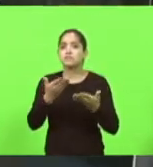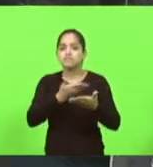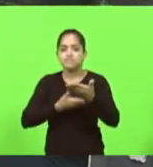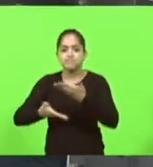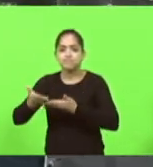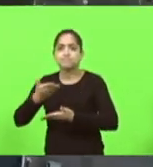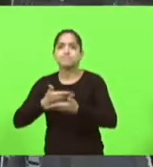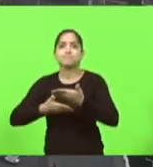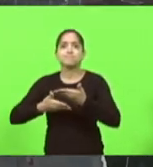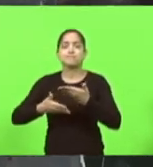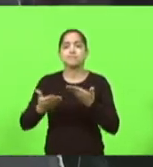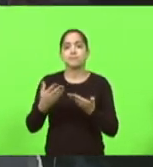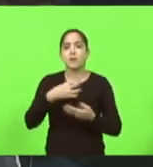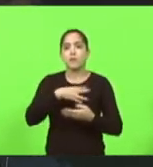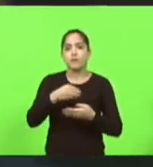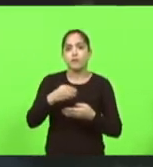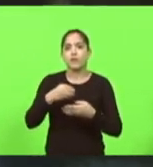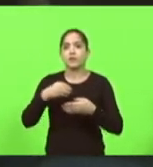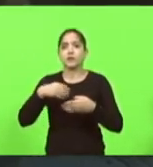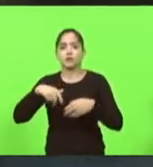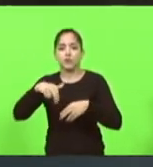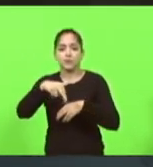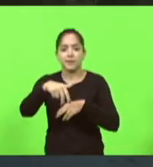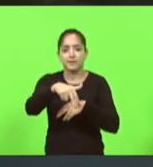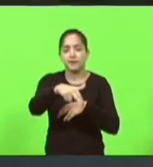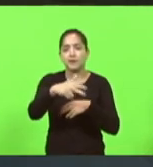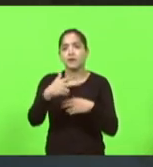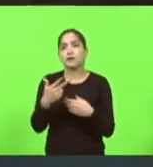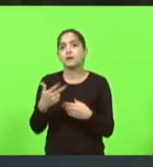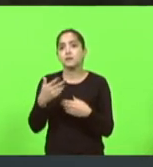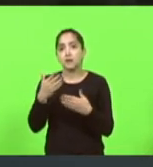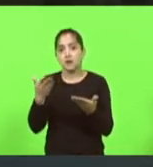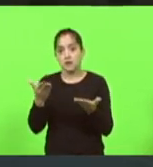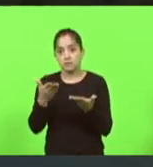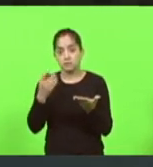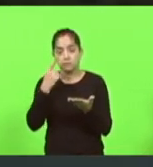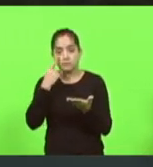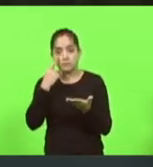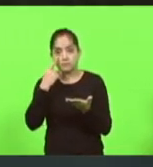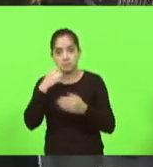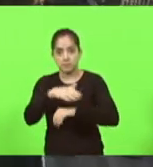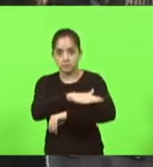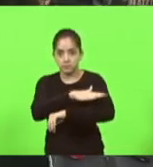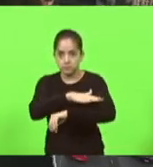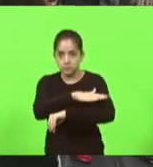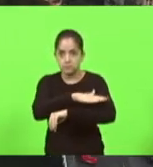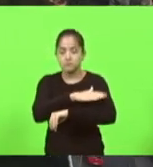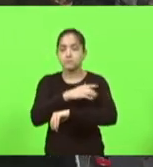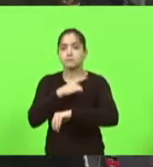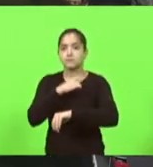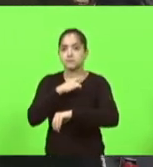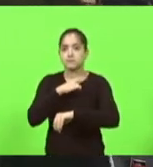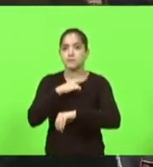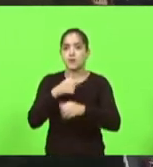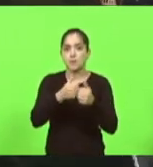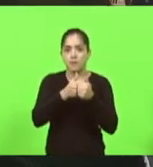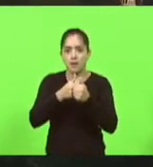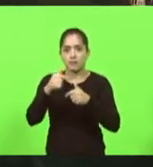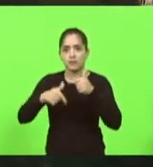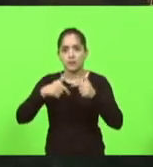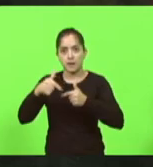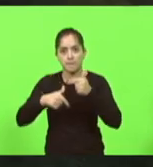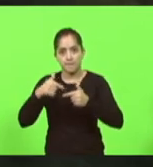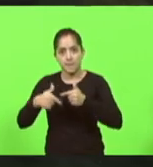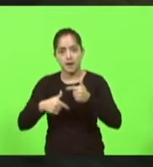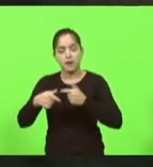levar o filho para caminhar. Tem a Praça do Avião, que foi inaugurada agora, e ela está dando lotada. E quando os tubaronenses, que por ali trabalham, produzem, é o coração